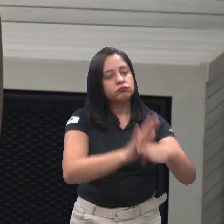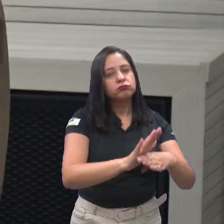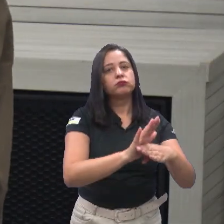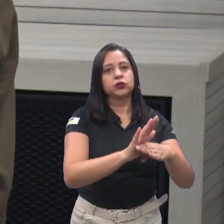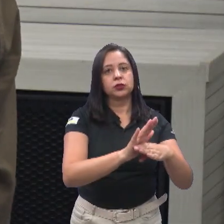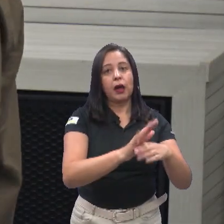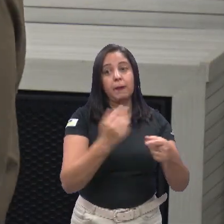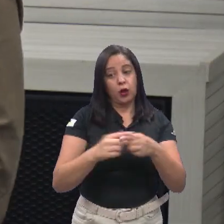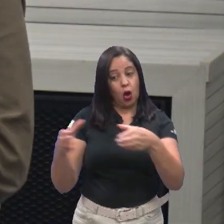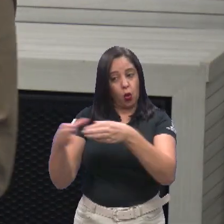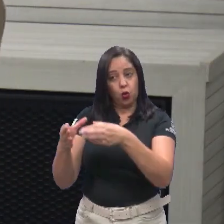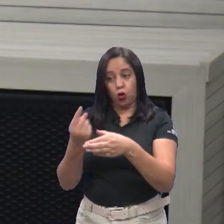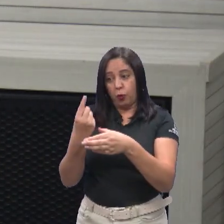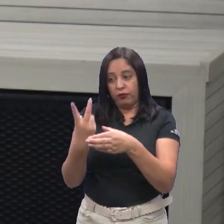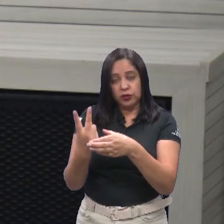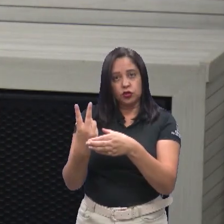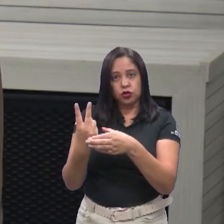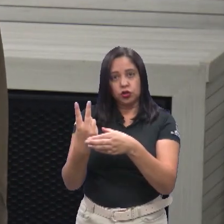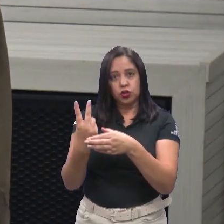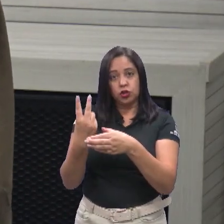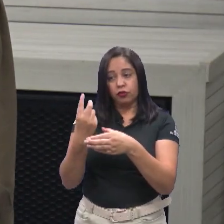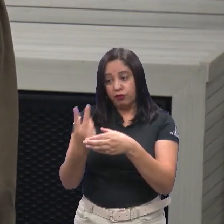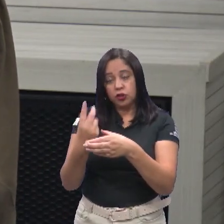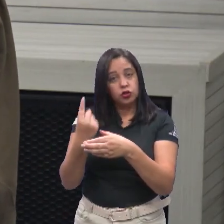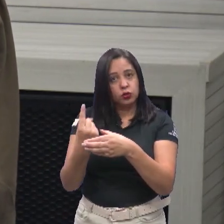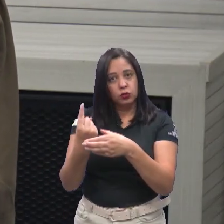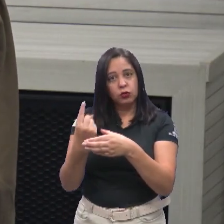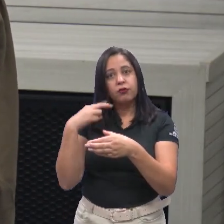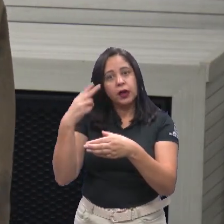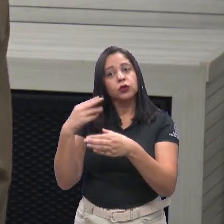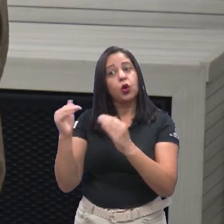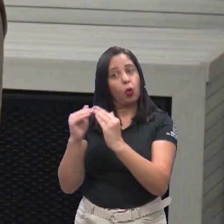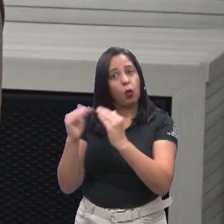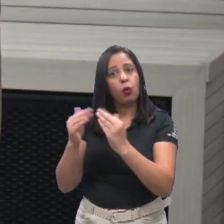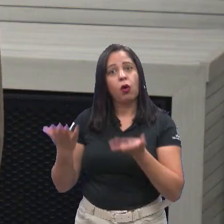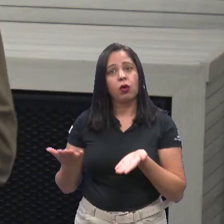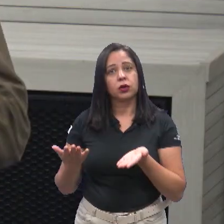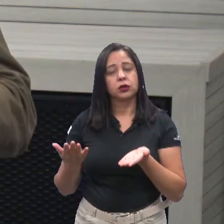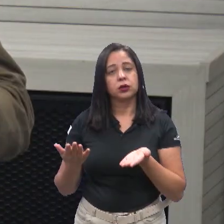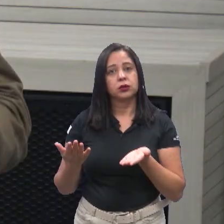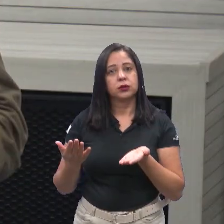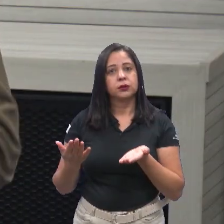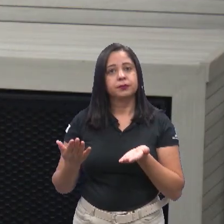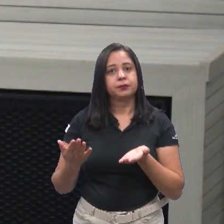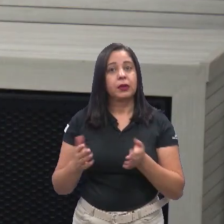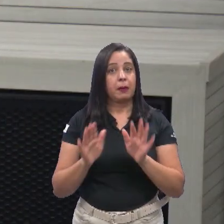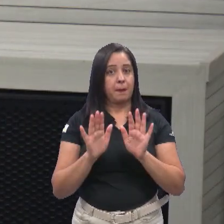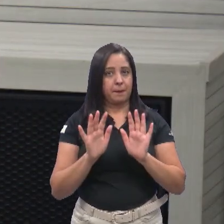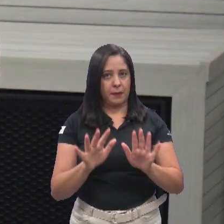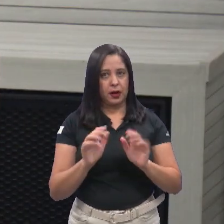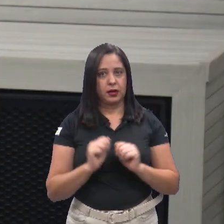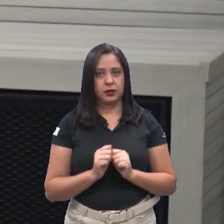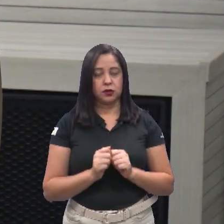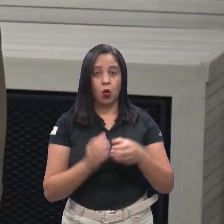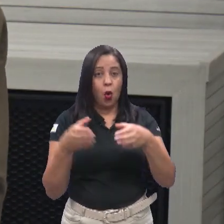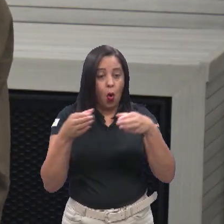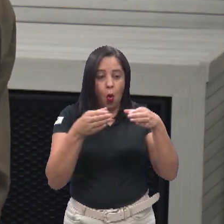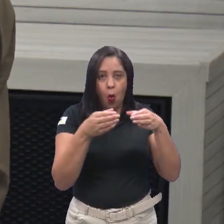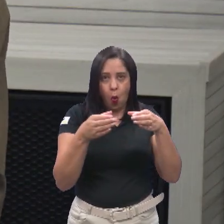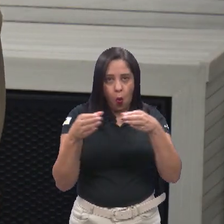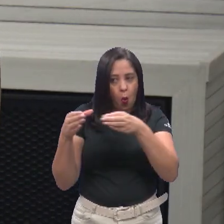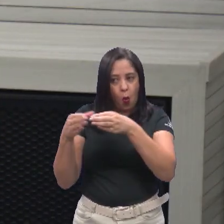favor da retomada, ou melhor, da ampliação desse serviço. Aliás, além da pressão da base, além da pressão